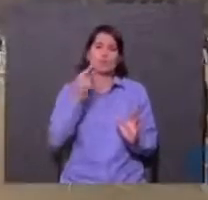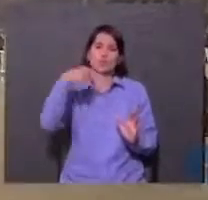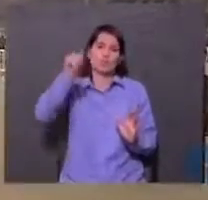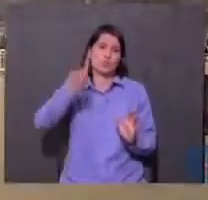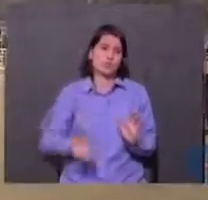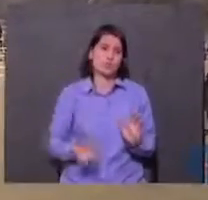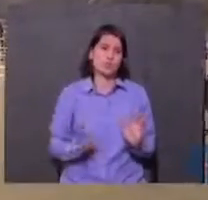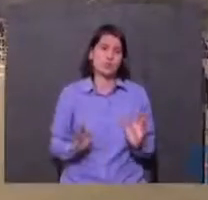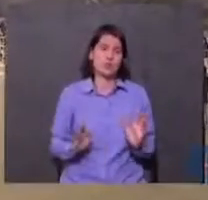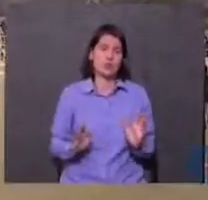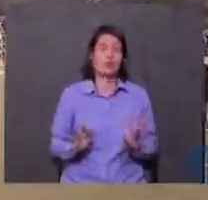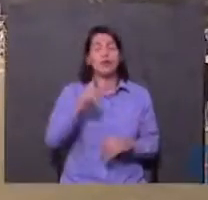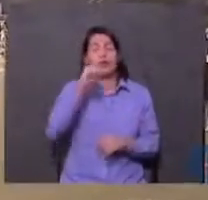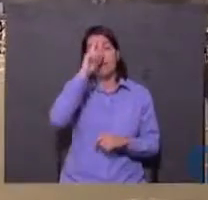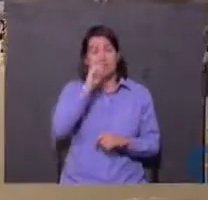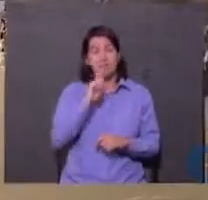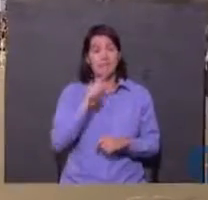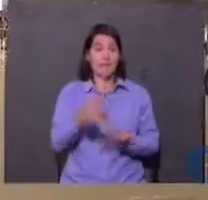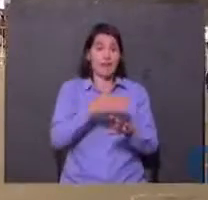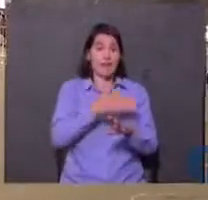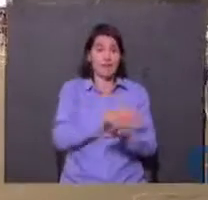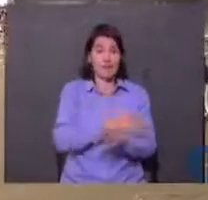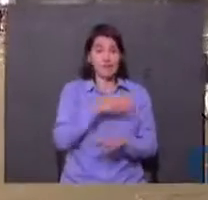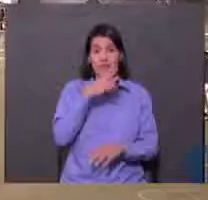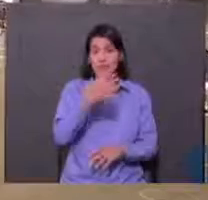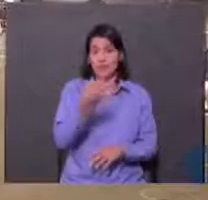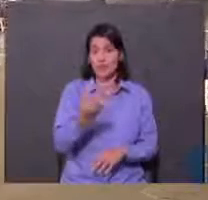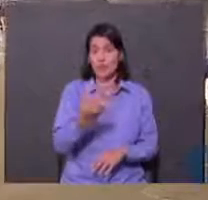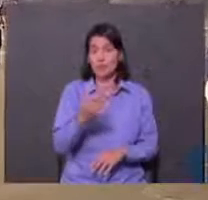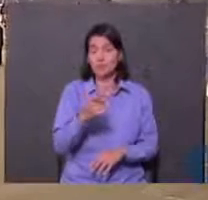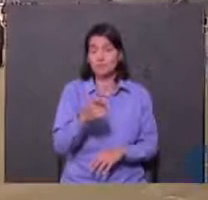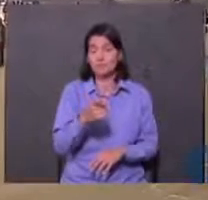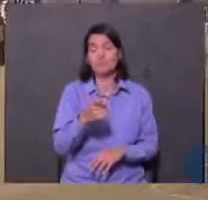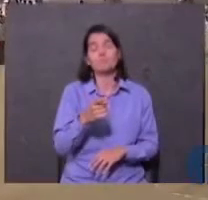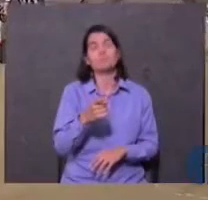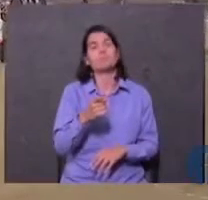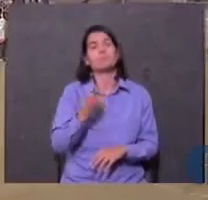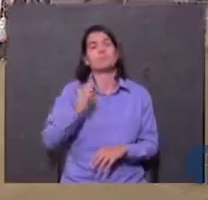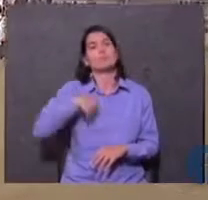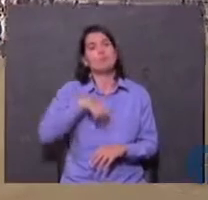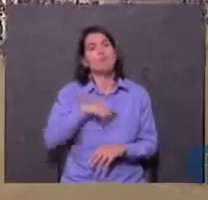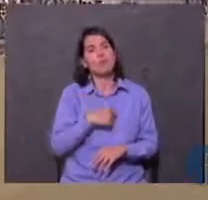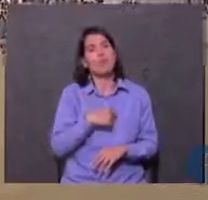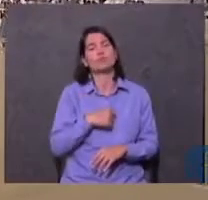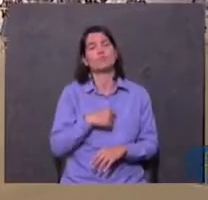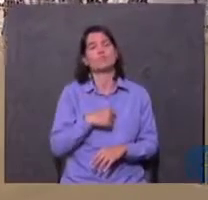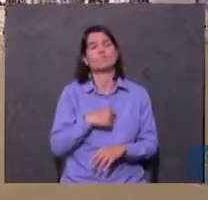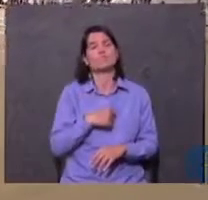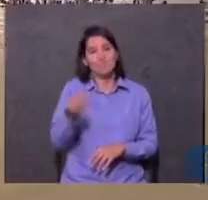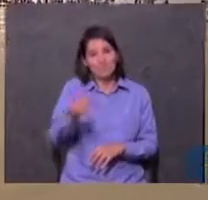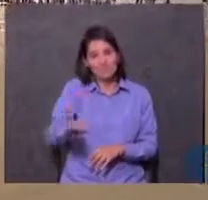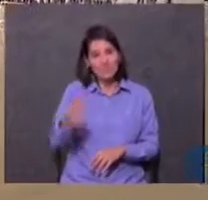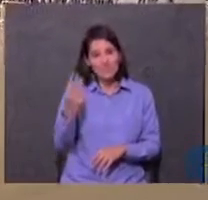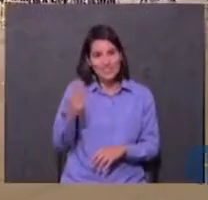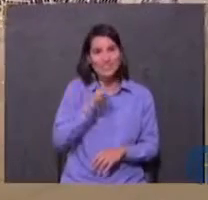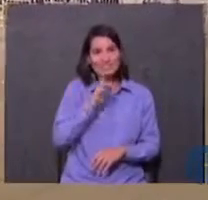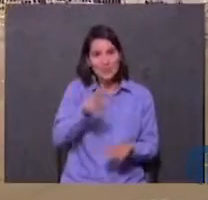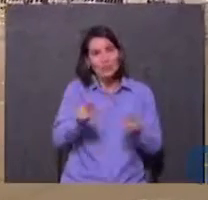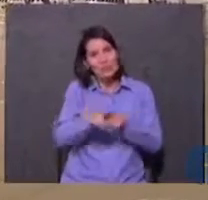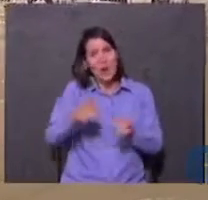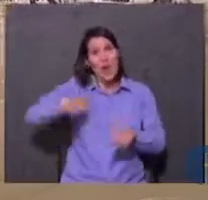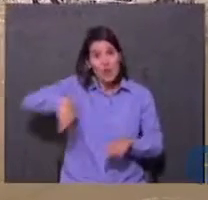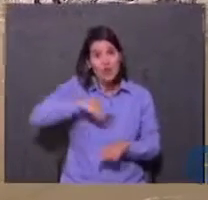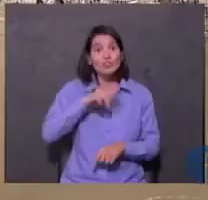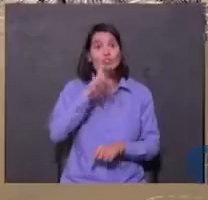Lembrando o diálogo que citamos anteriormente, façamos nossa a resposta dos pastorinhos, sim